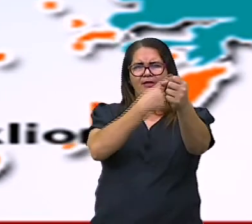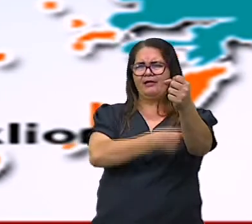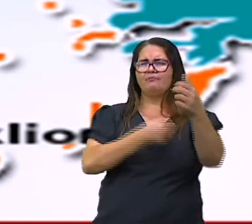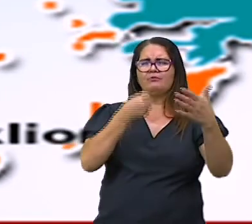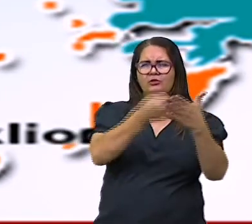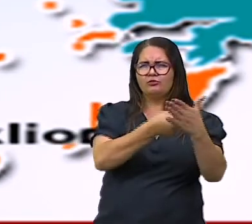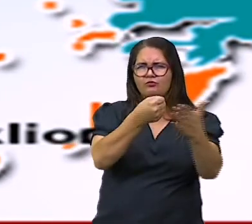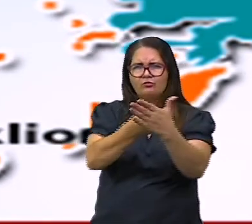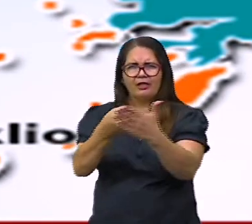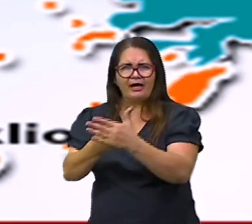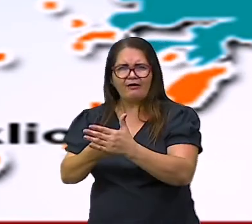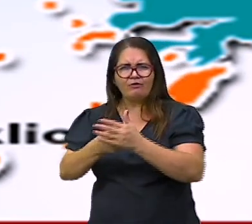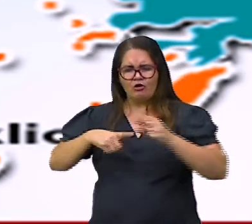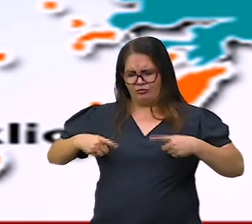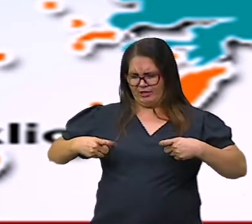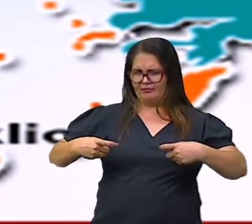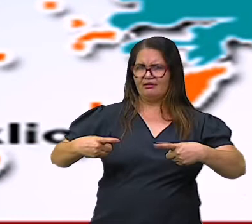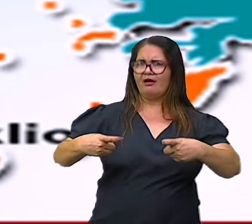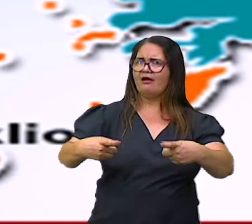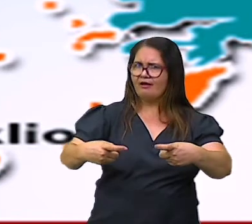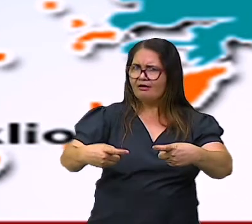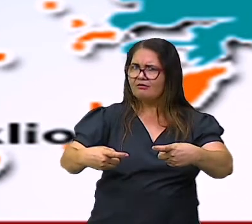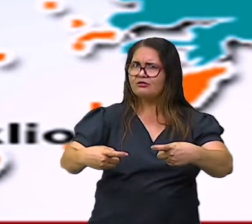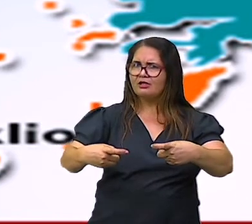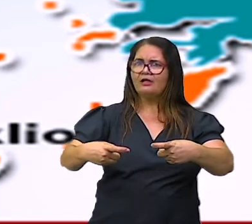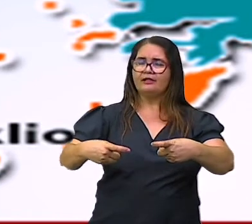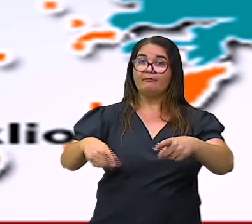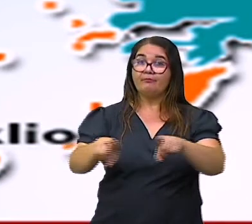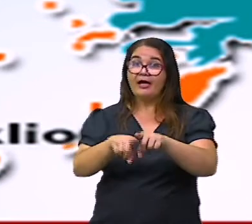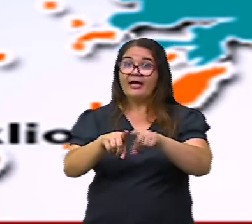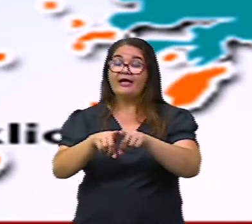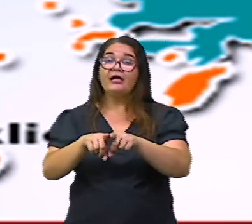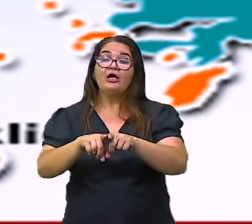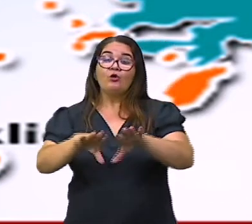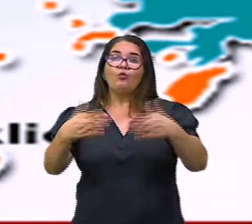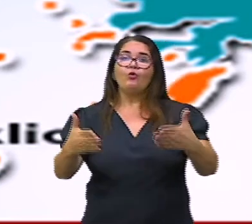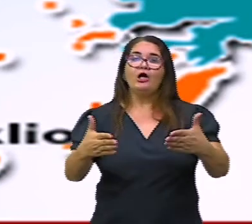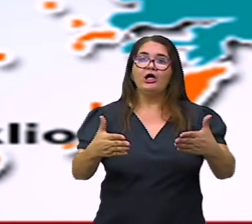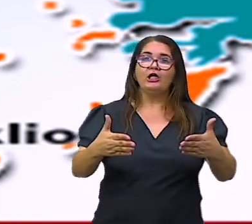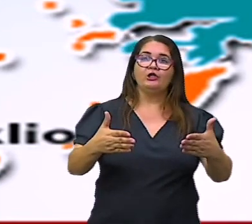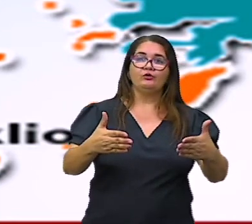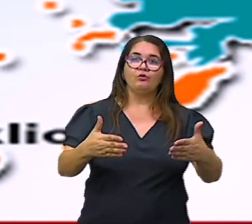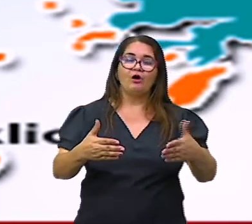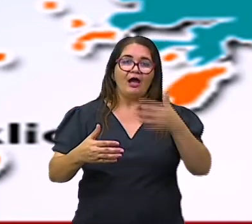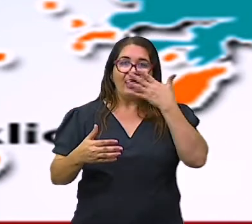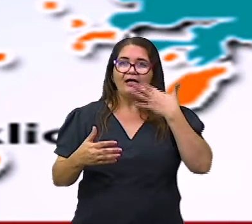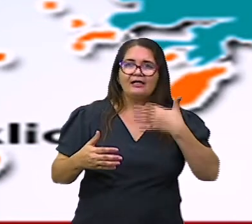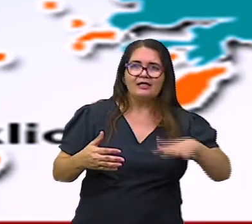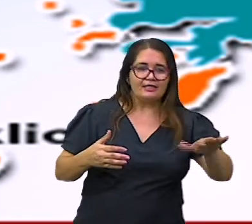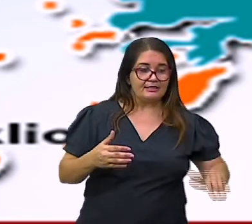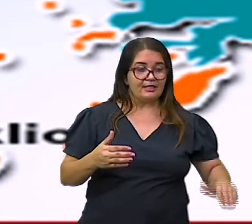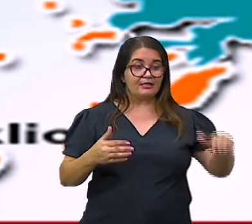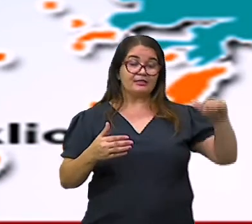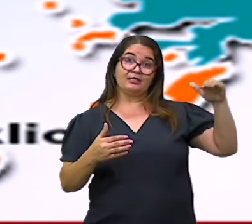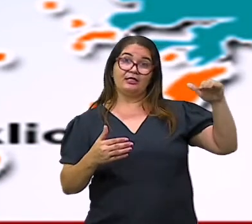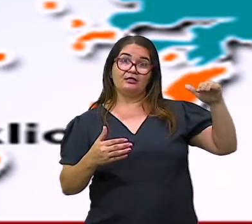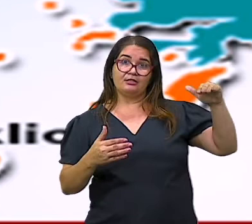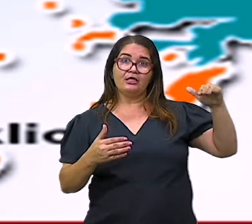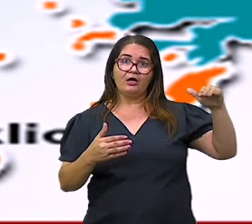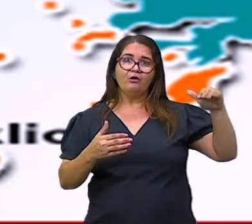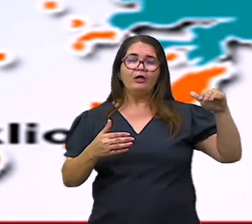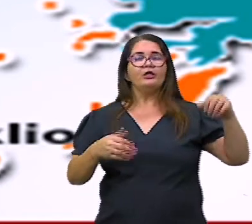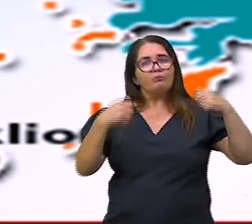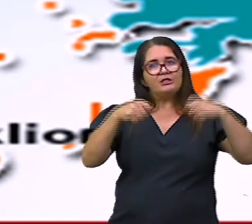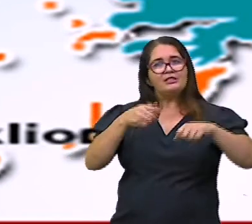política e explorava o trabalho de camponeses, pobres e dos escravos. A aristocracia espartana fazia de tudo